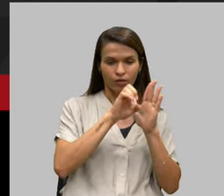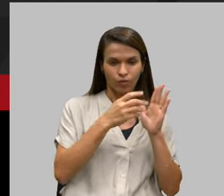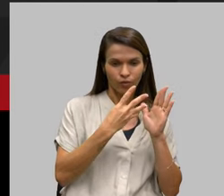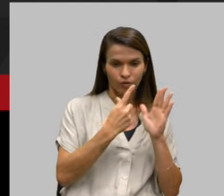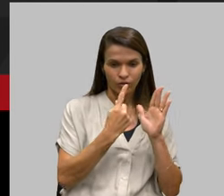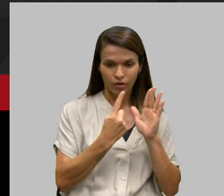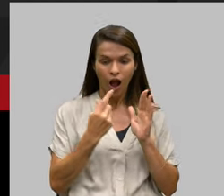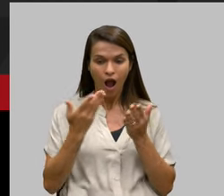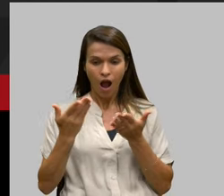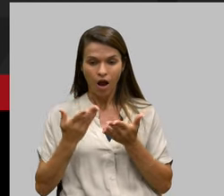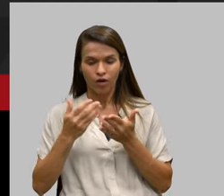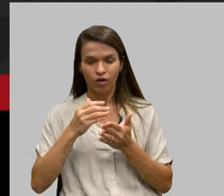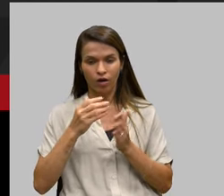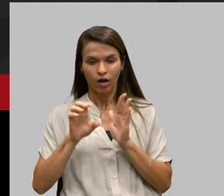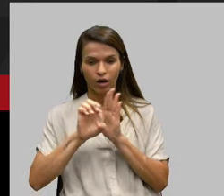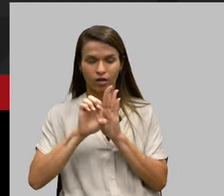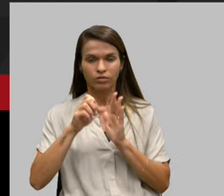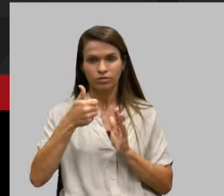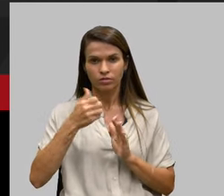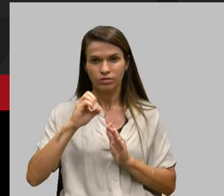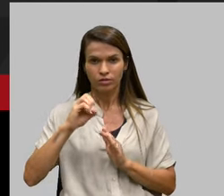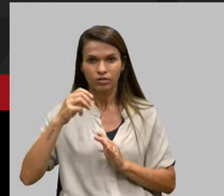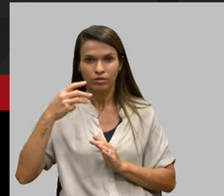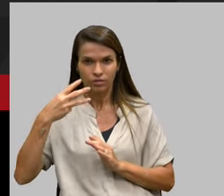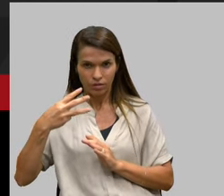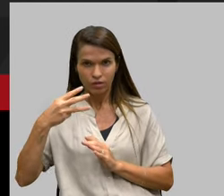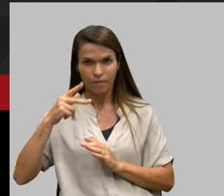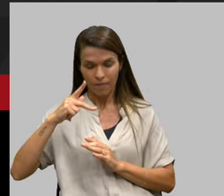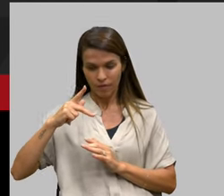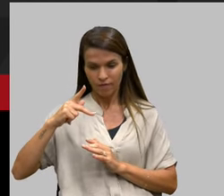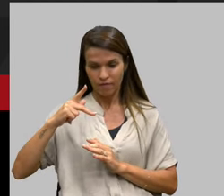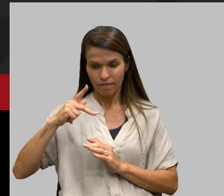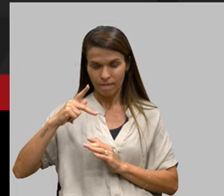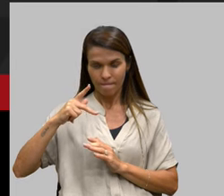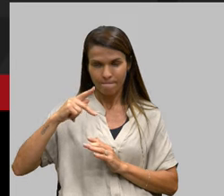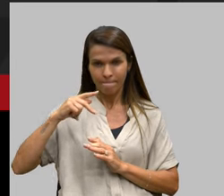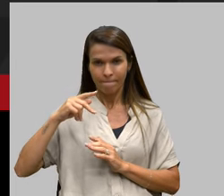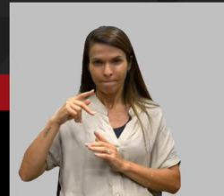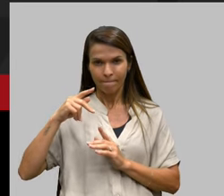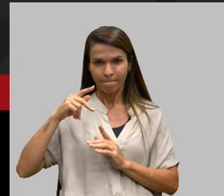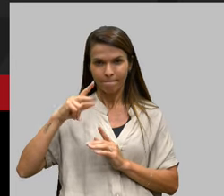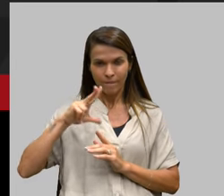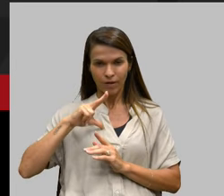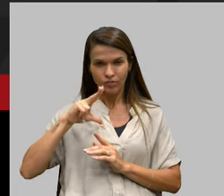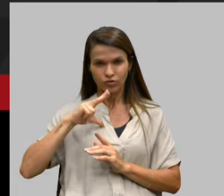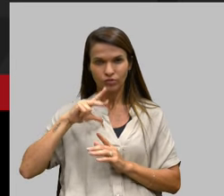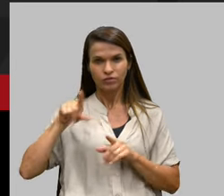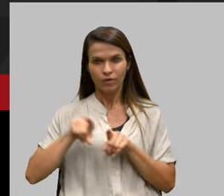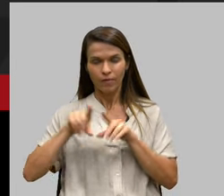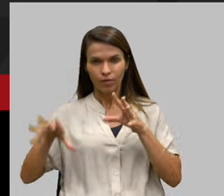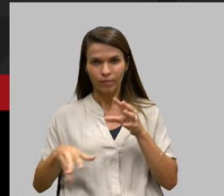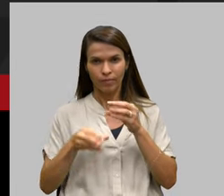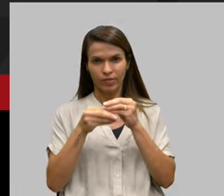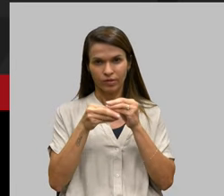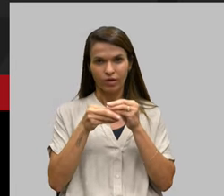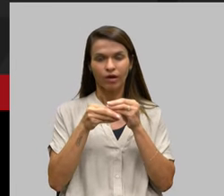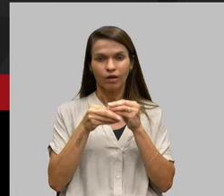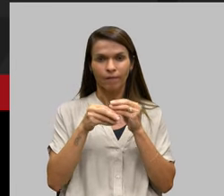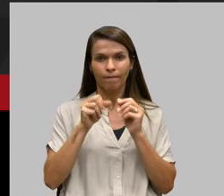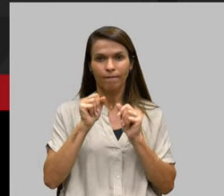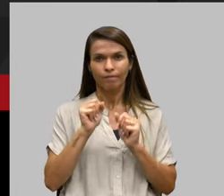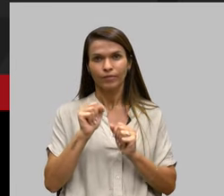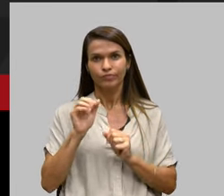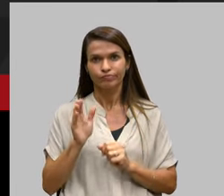emenda 103 pela previdência privada pelo regime complementar aí eu só trago aqui para vocês pode passar por